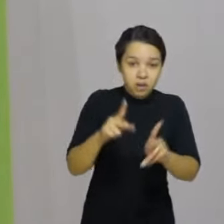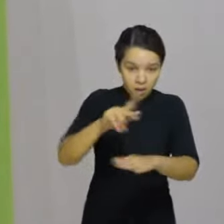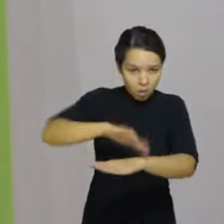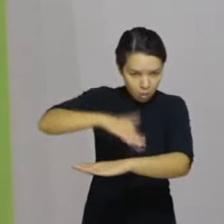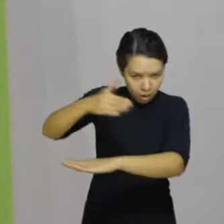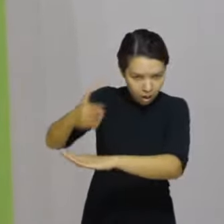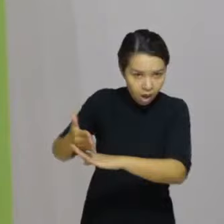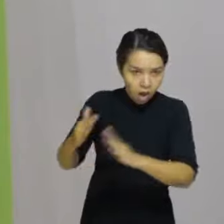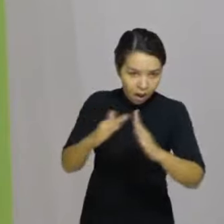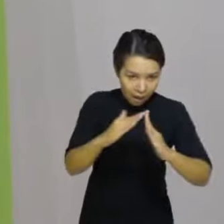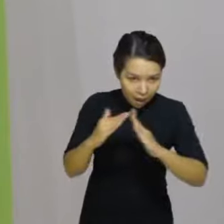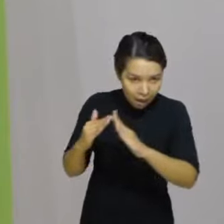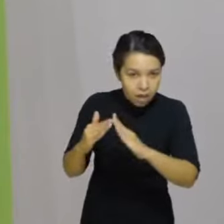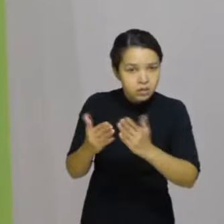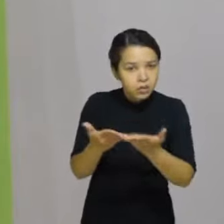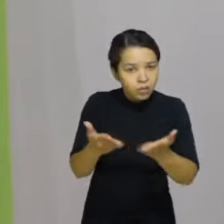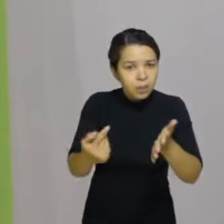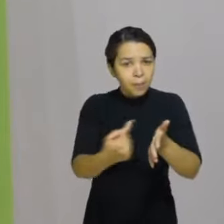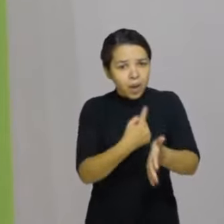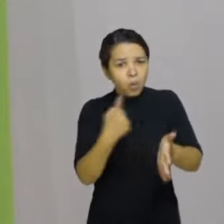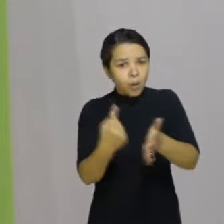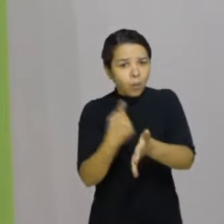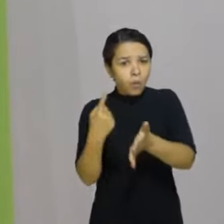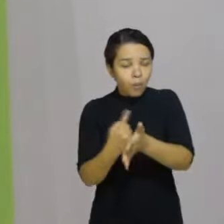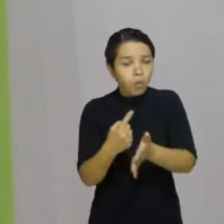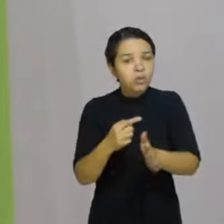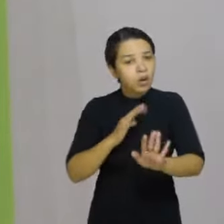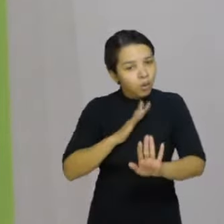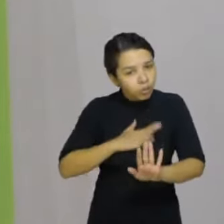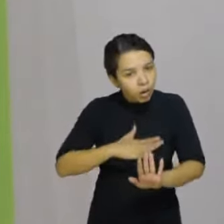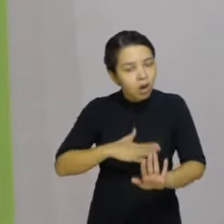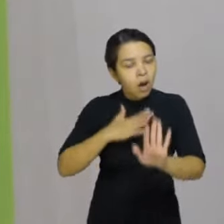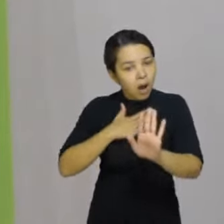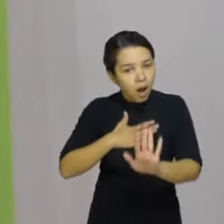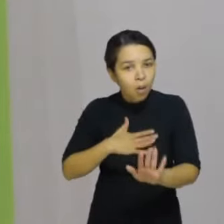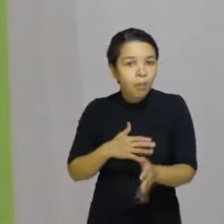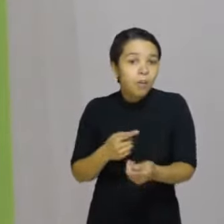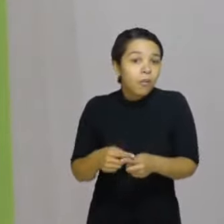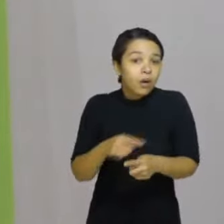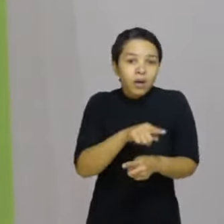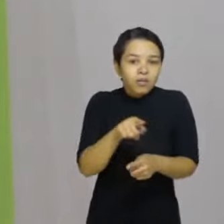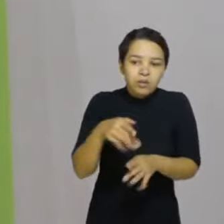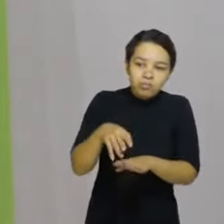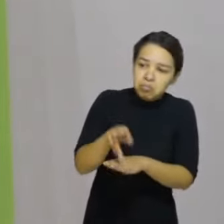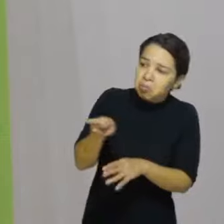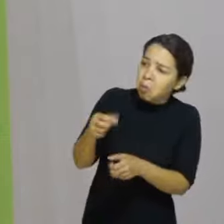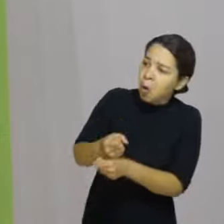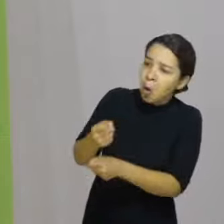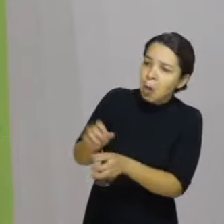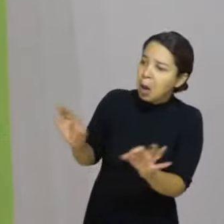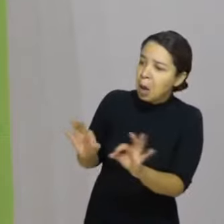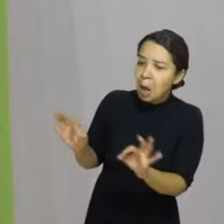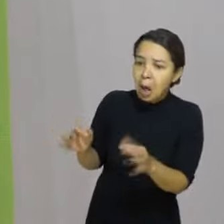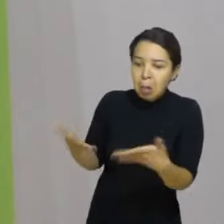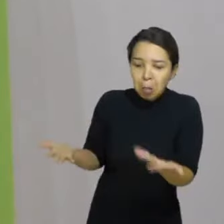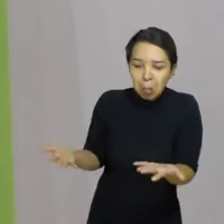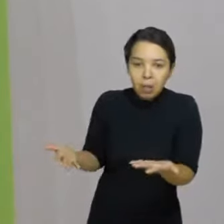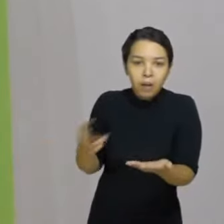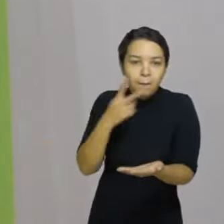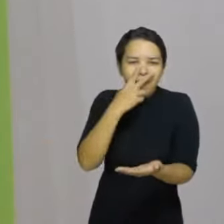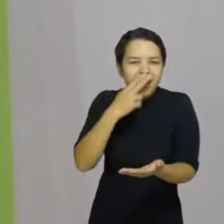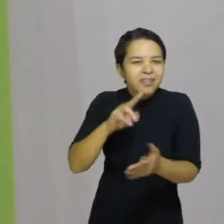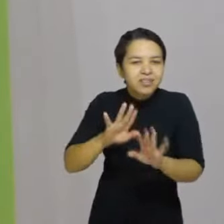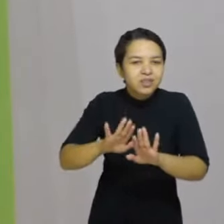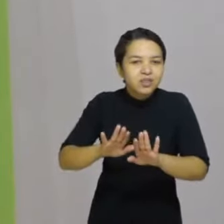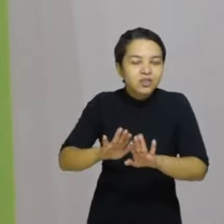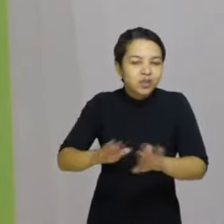nos questiona como é que estão essas questões, porque o pessoal passa por lá e não vê a obra acontecendo, só às vezes no chão batido, como é ali em